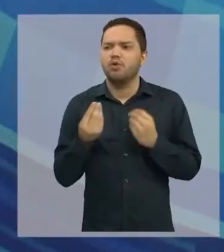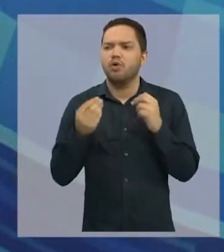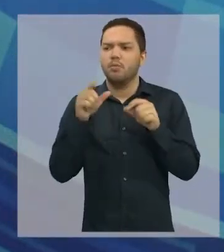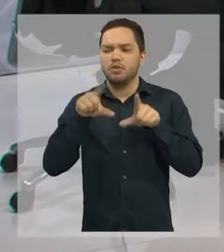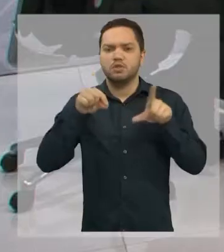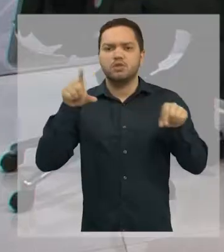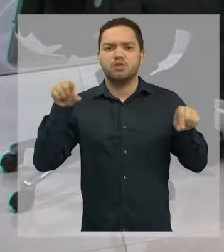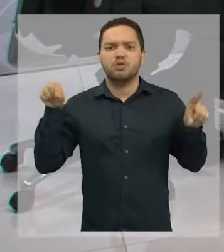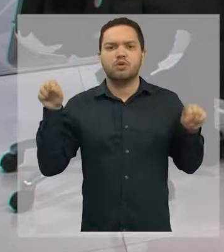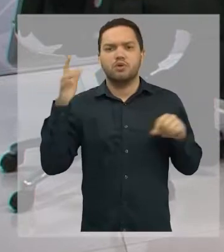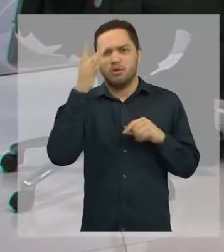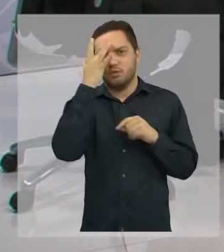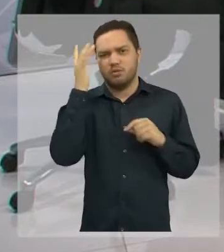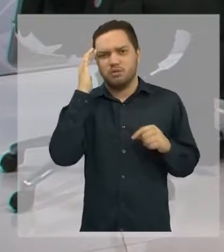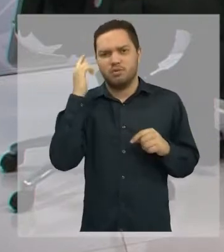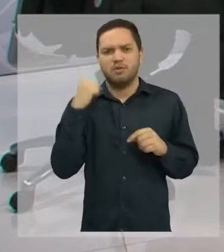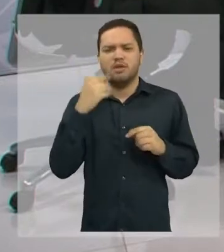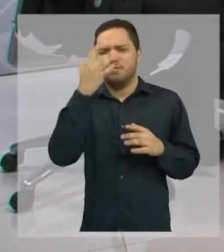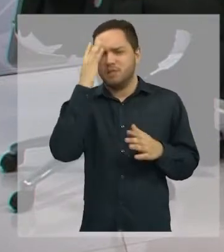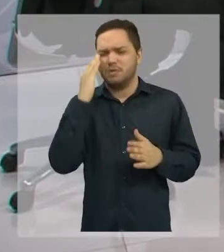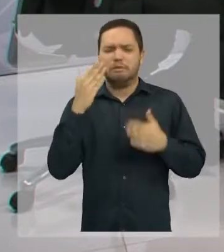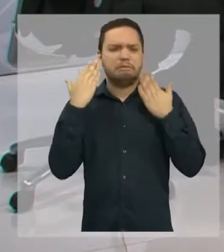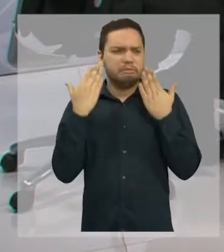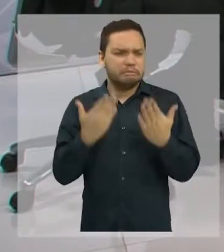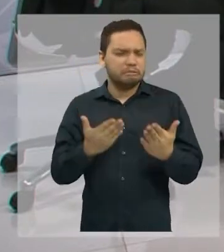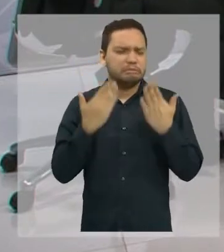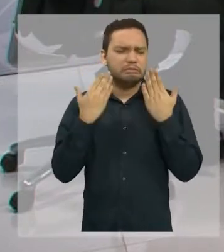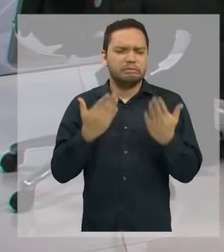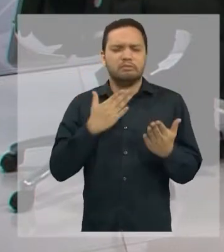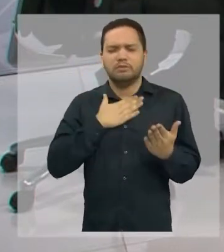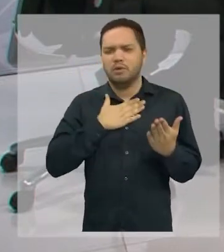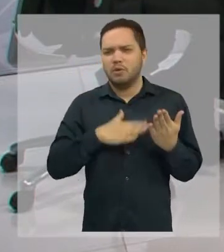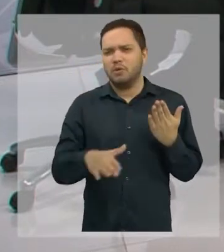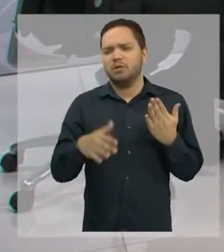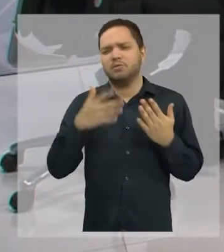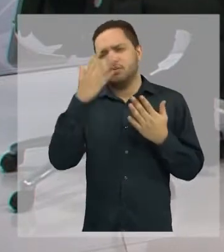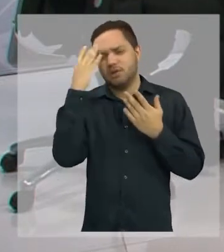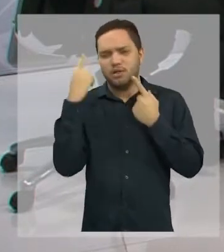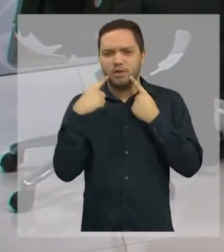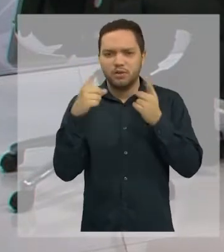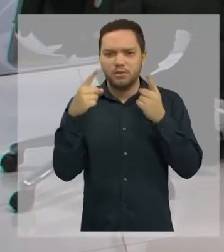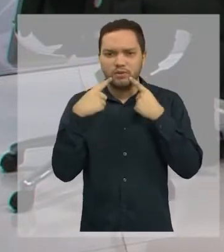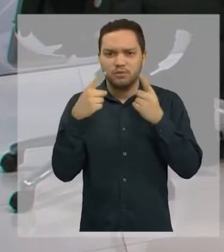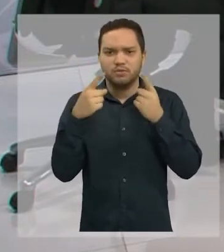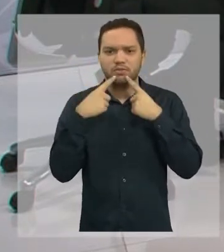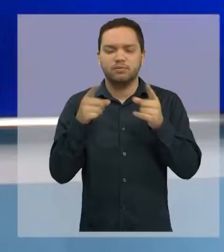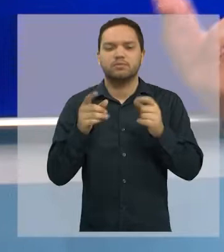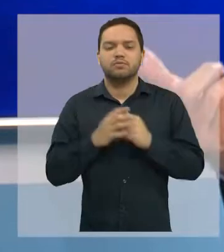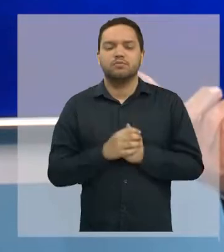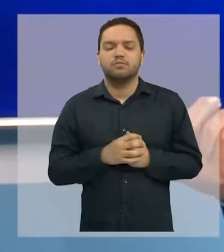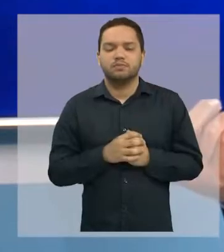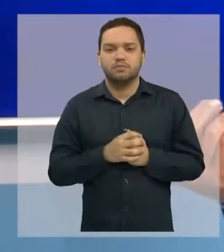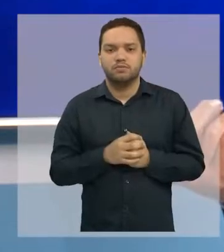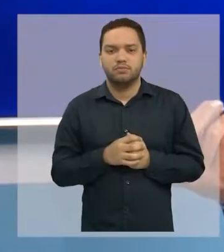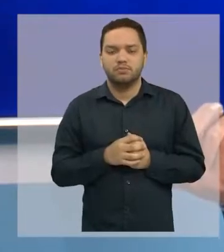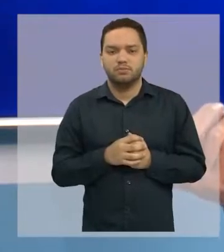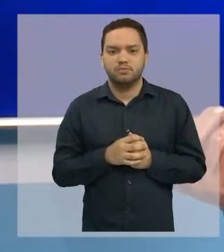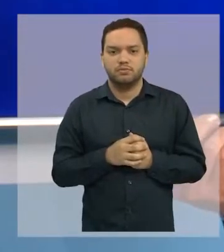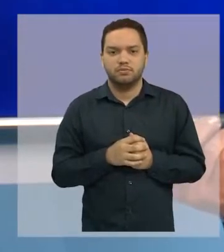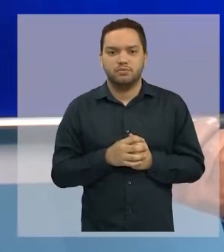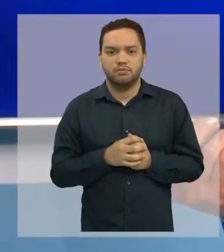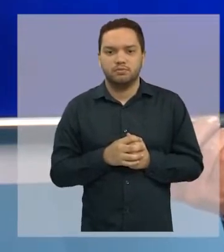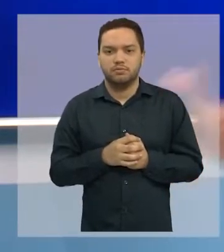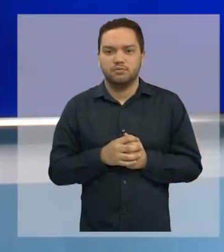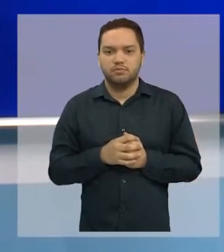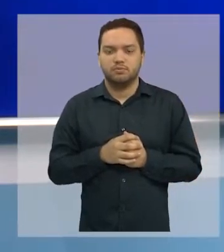integrantes também muito questionável e, consequentemente, impedindo, portanto, essa